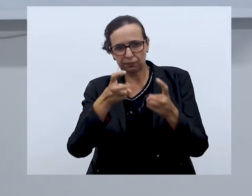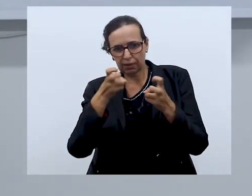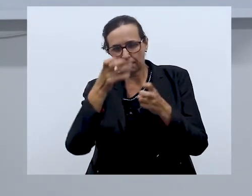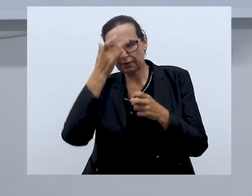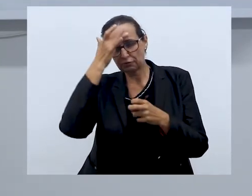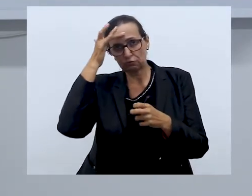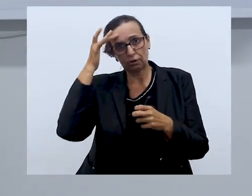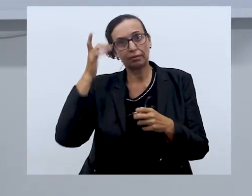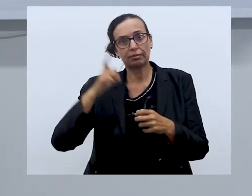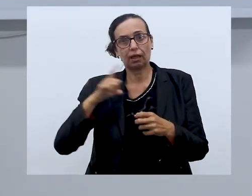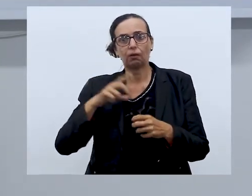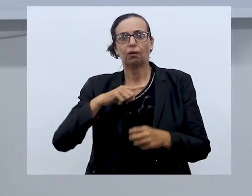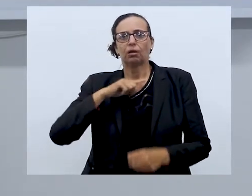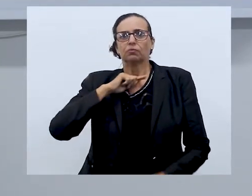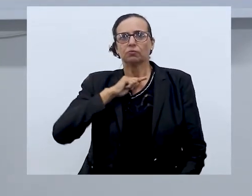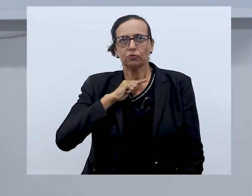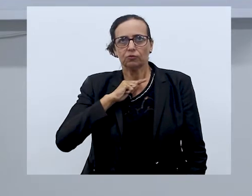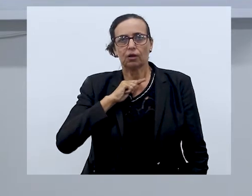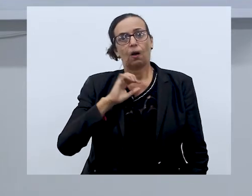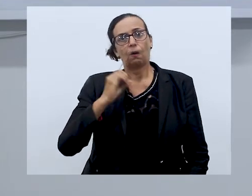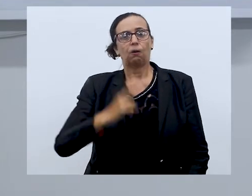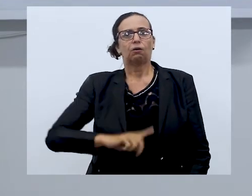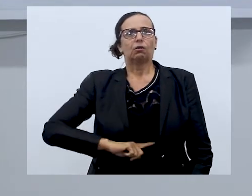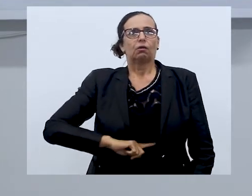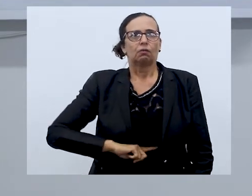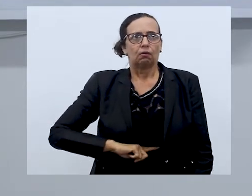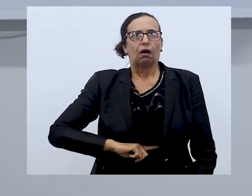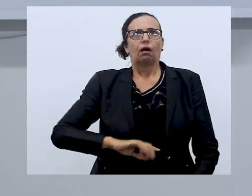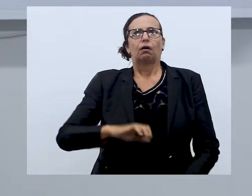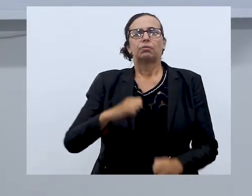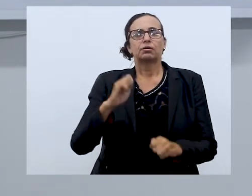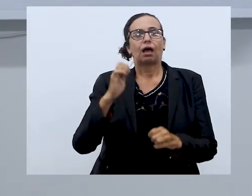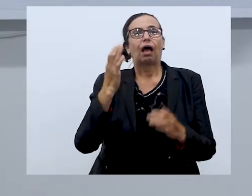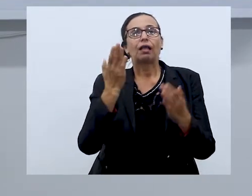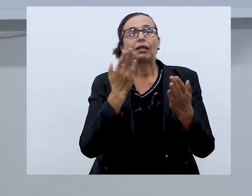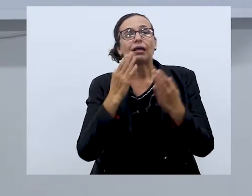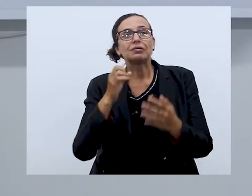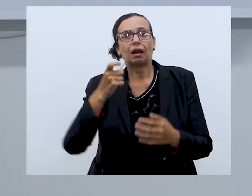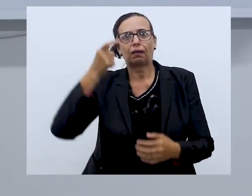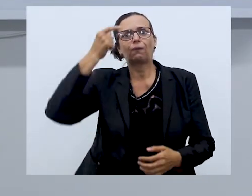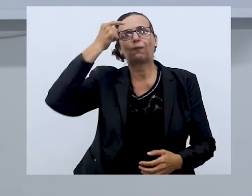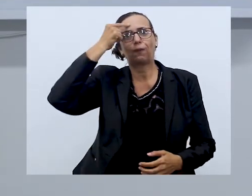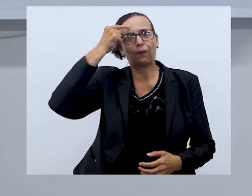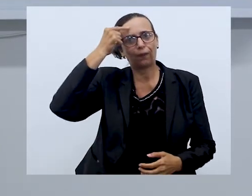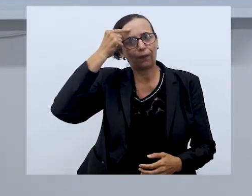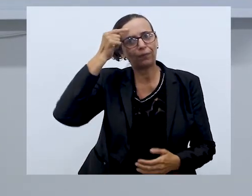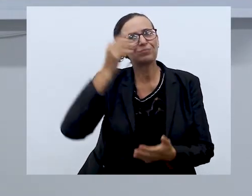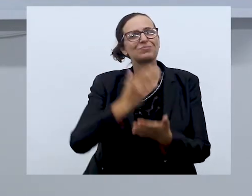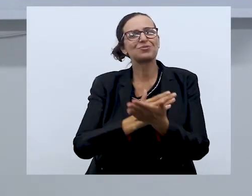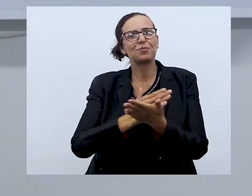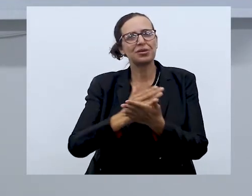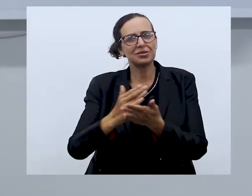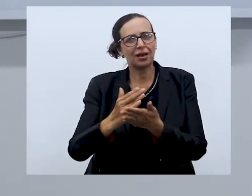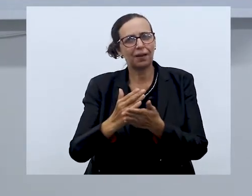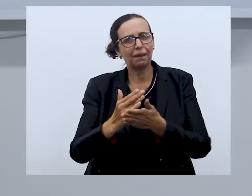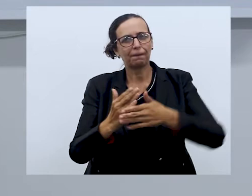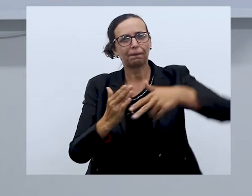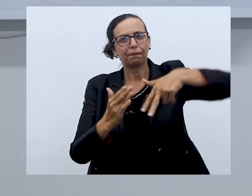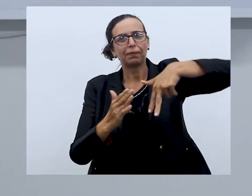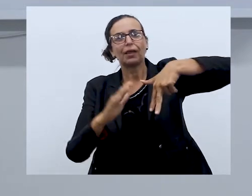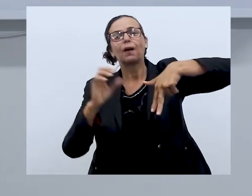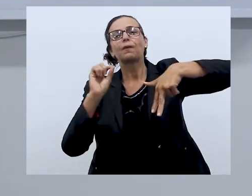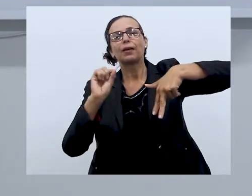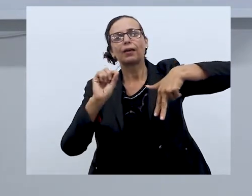Em terceiro lugar, ao notarmos que a vítima está com obstrução das vias aéreas altas, devemos analisar se ela está consciente e,